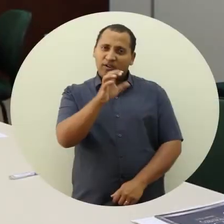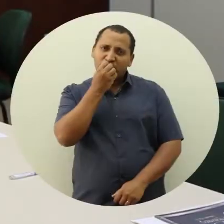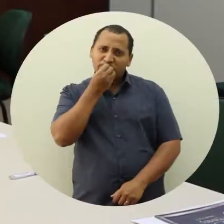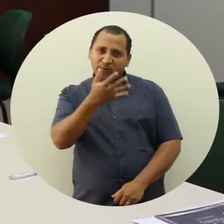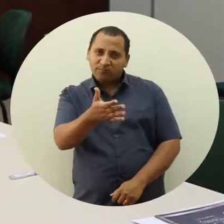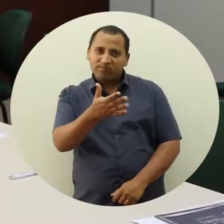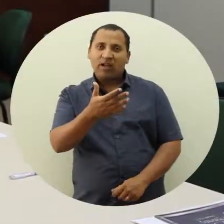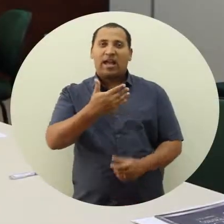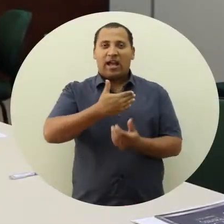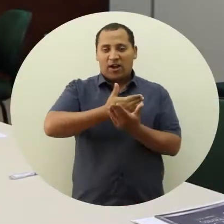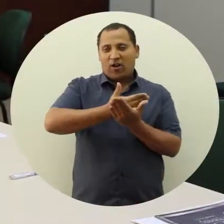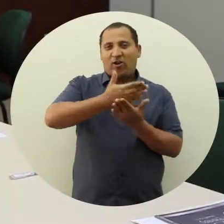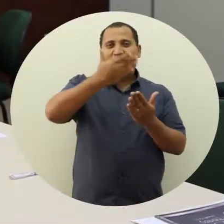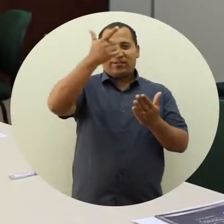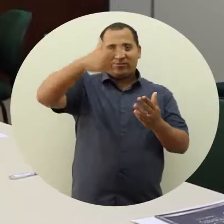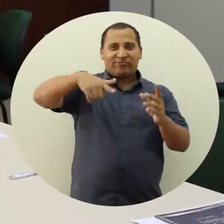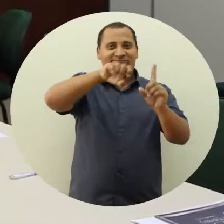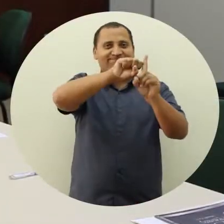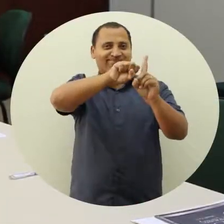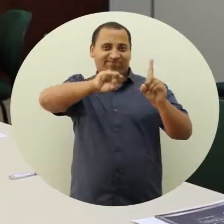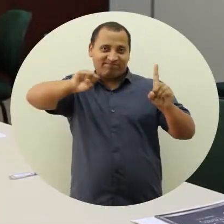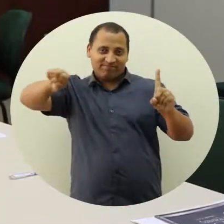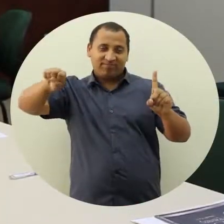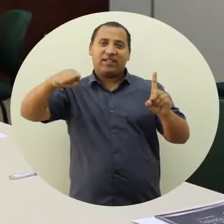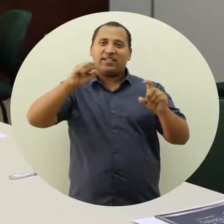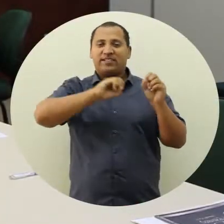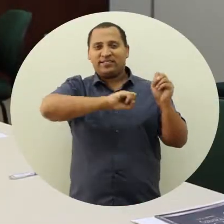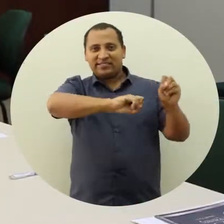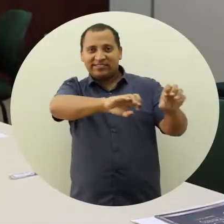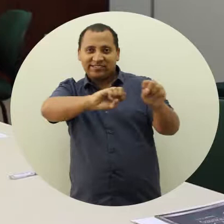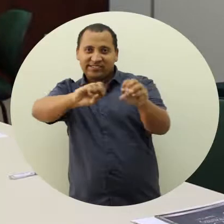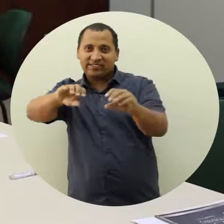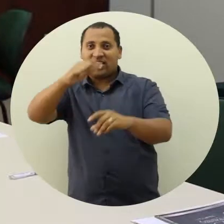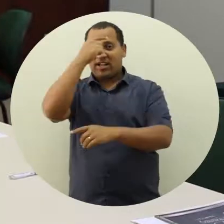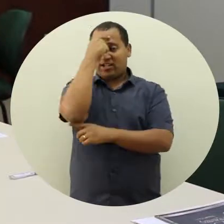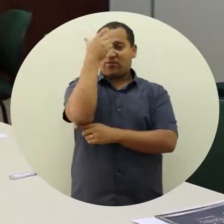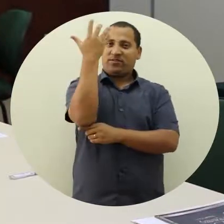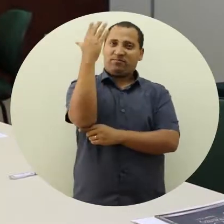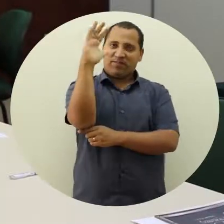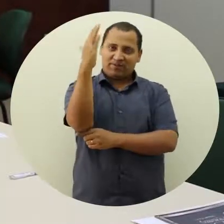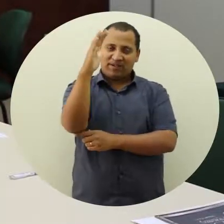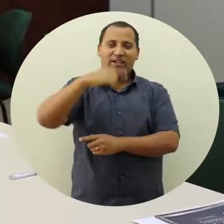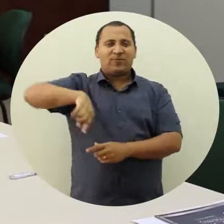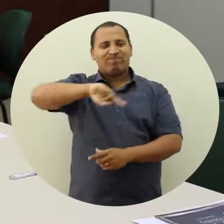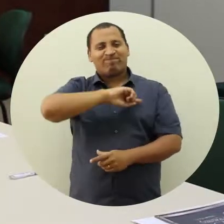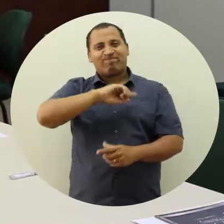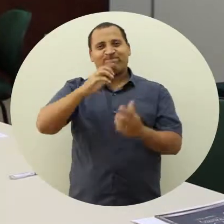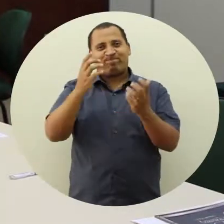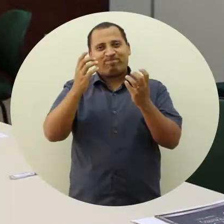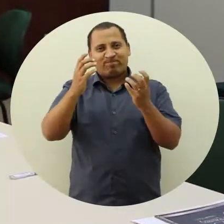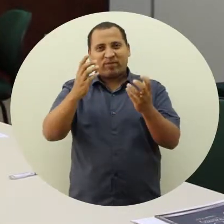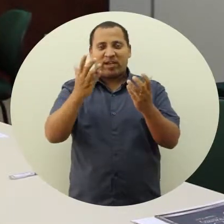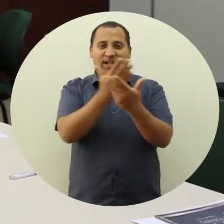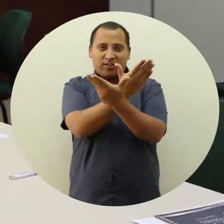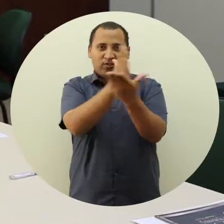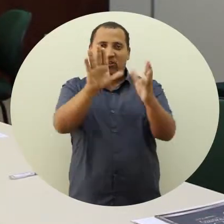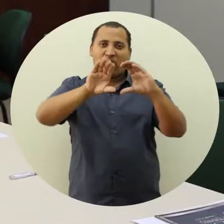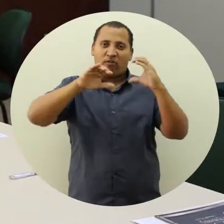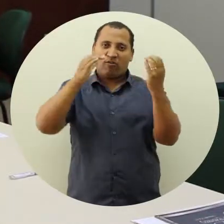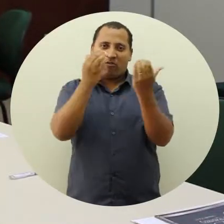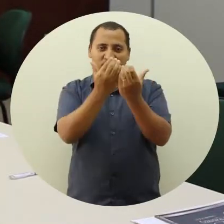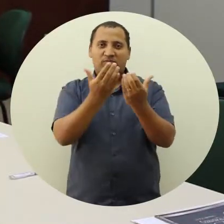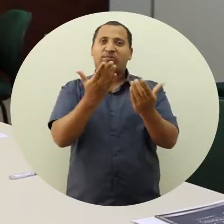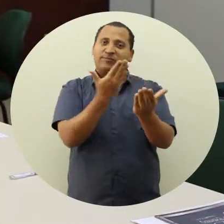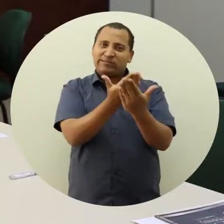Olá! Estamos iniciando mais um semestre letivo na Universidade Federal do Pampa e quero desejar a toda a comunidade